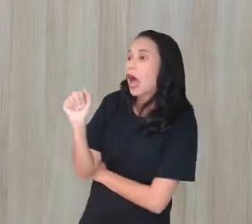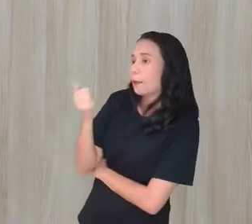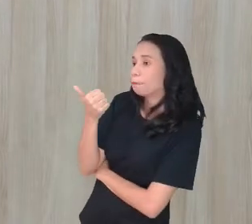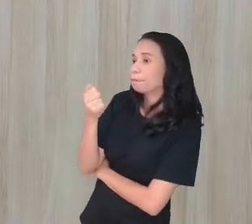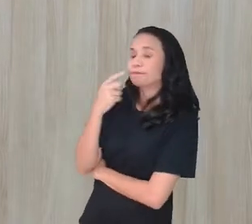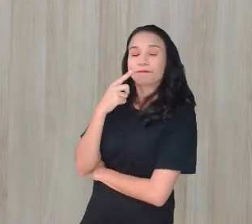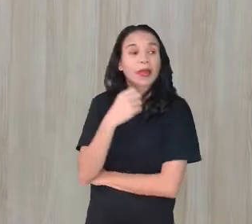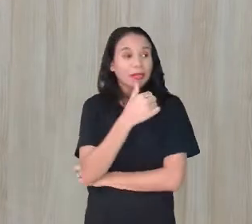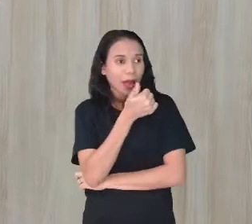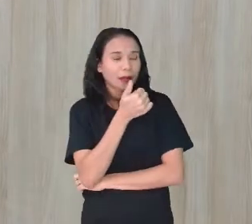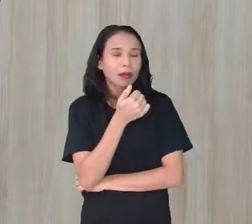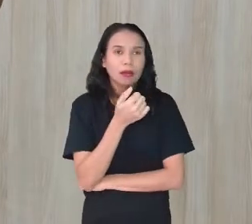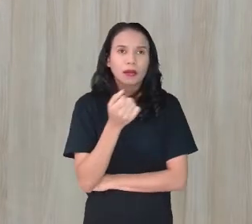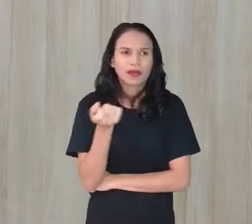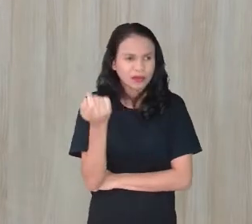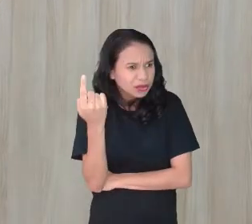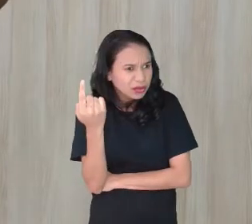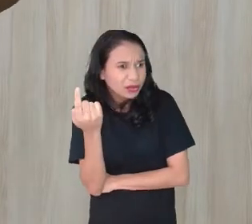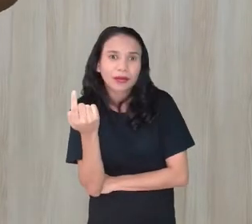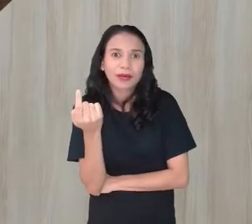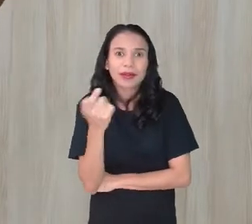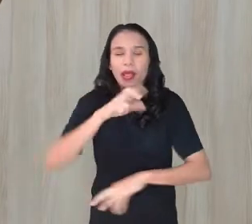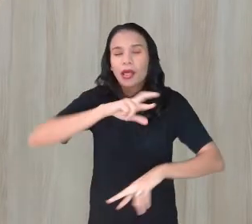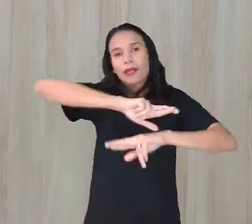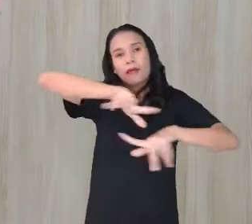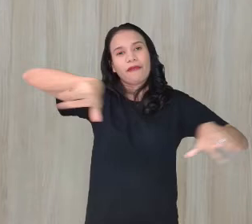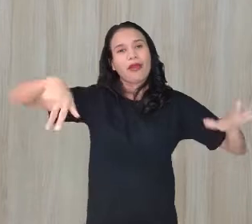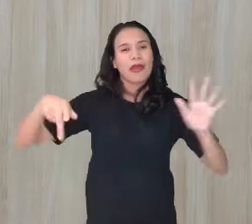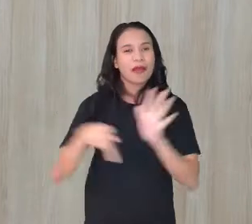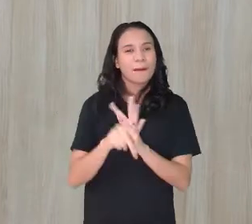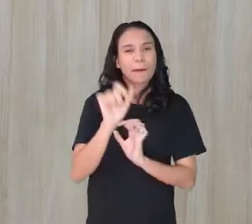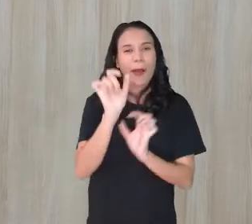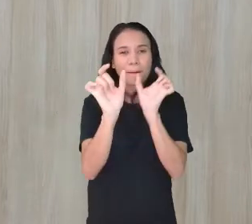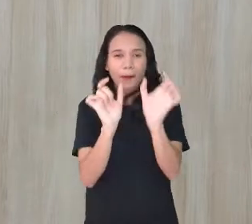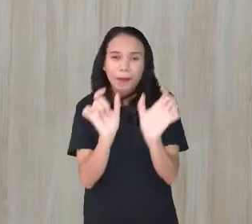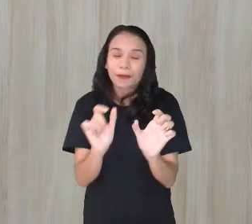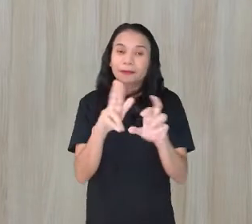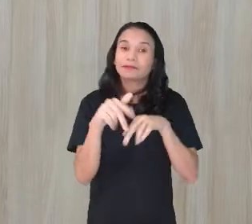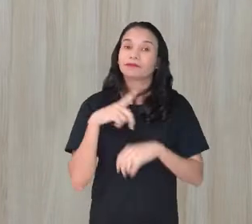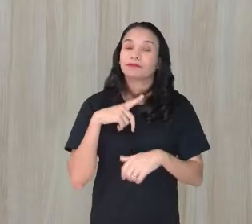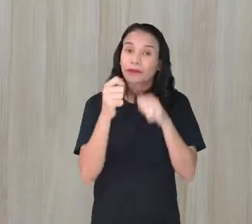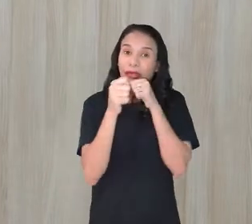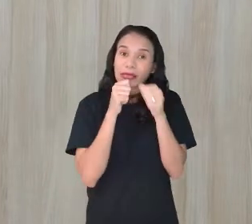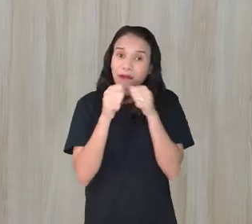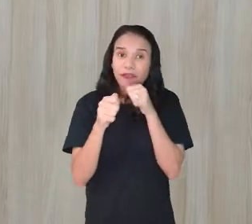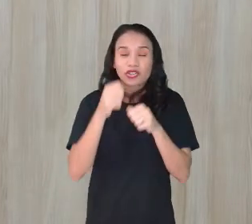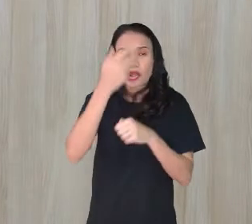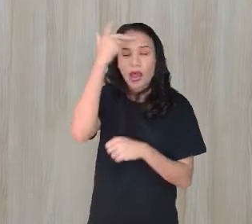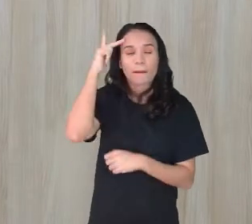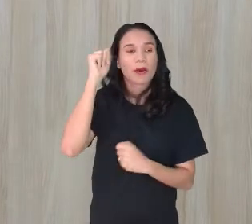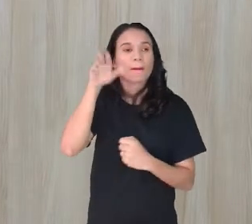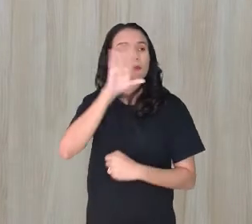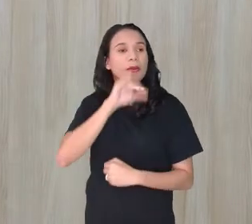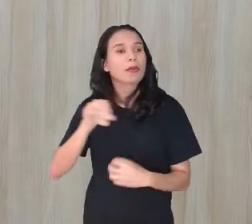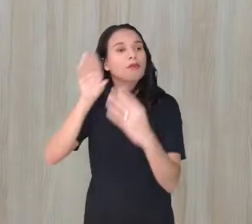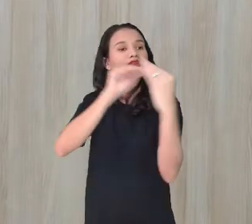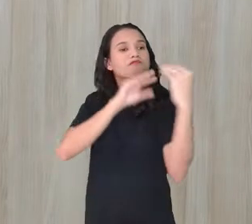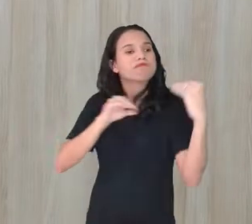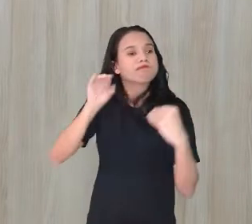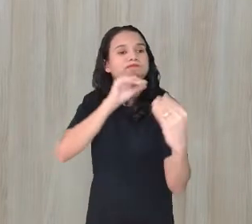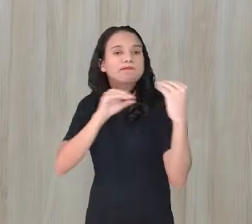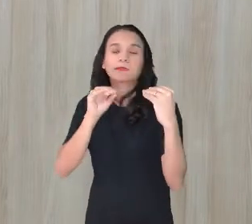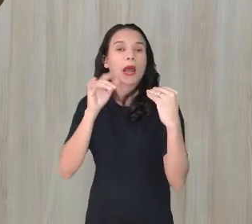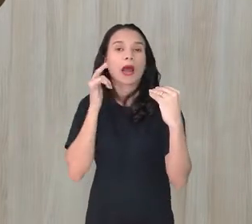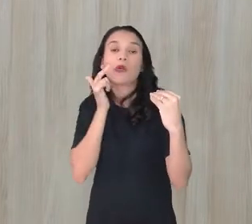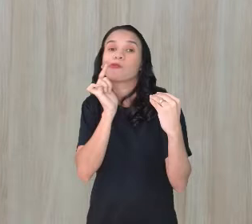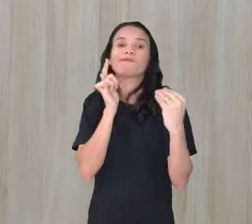gente que diz oxe, tem muita gente que diz vários tipos de linguagem. Quando a gente está numa entrevista oral, a gente não